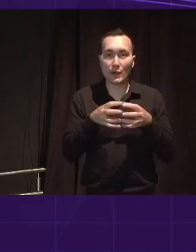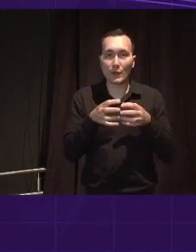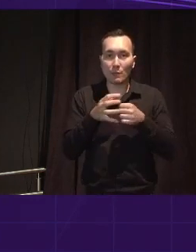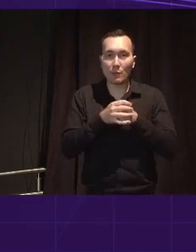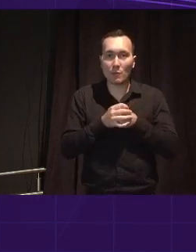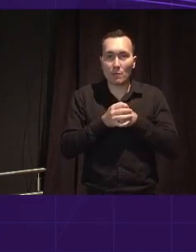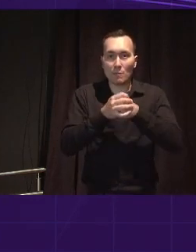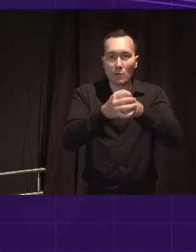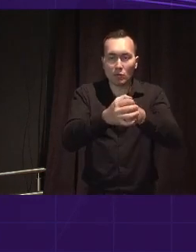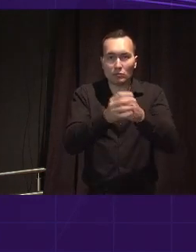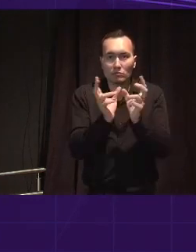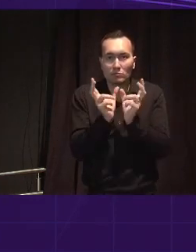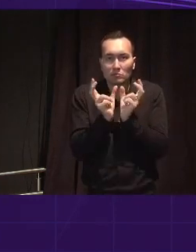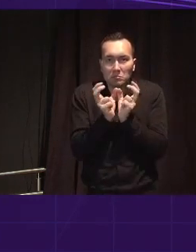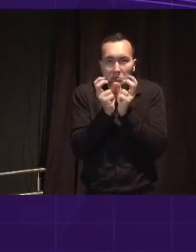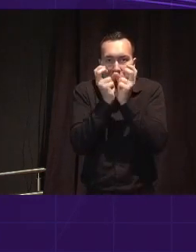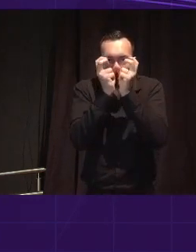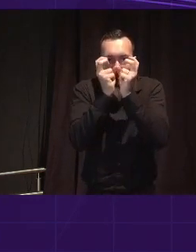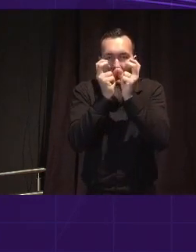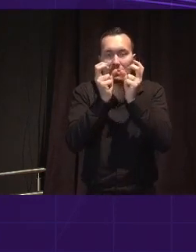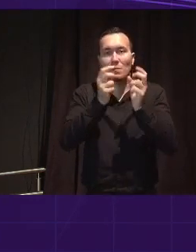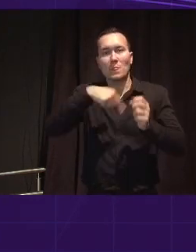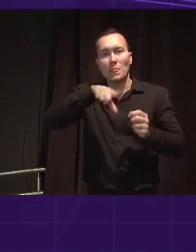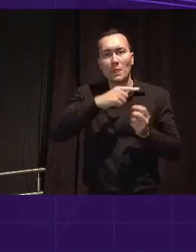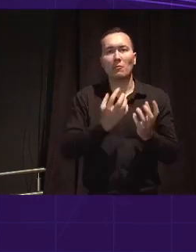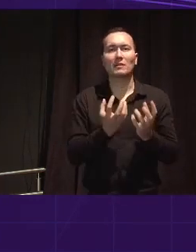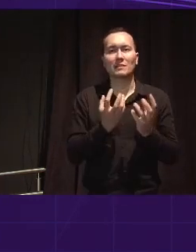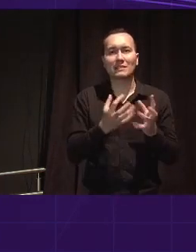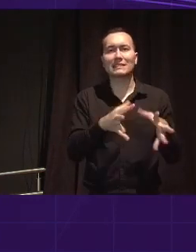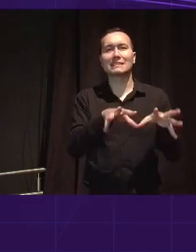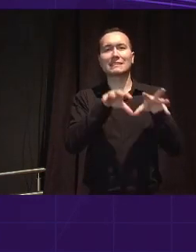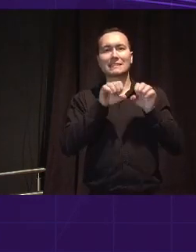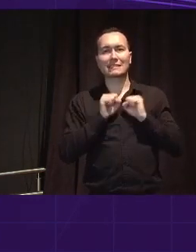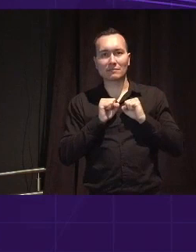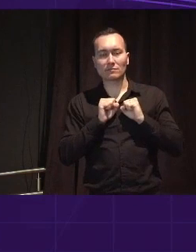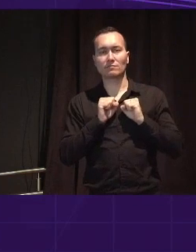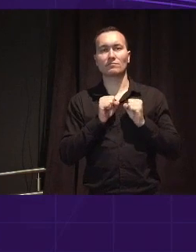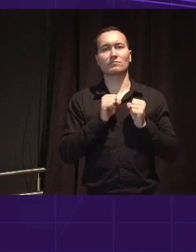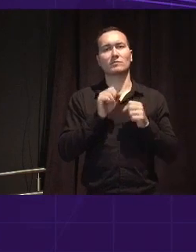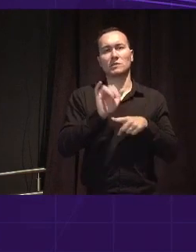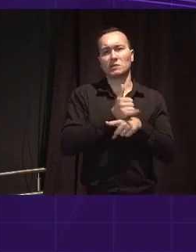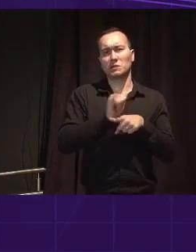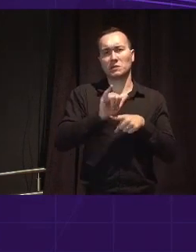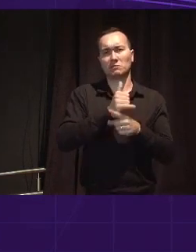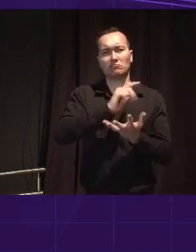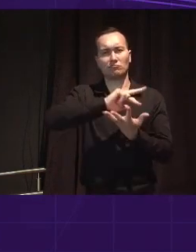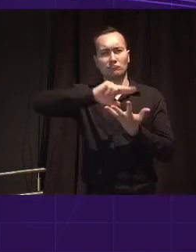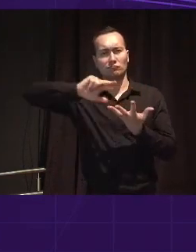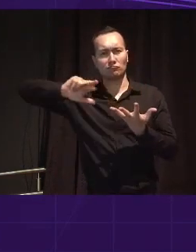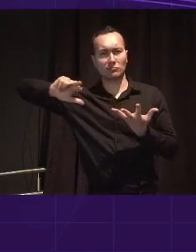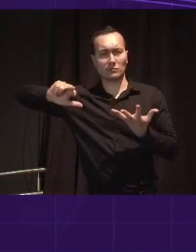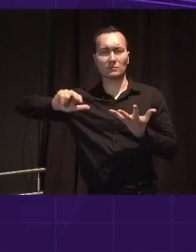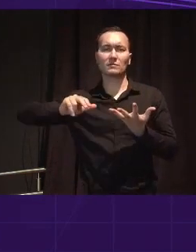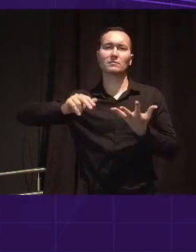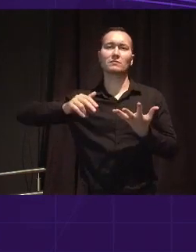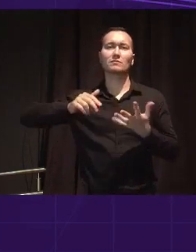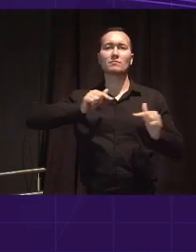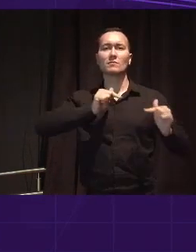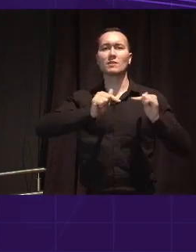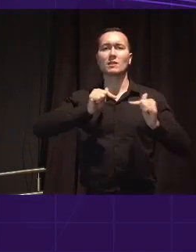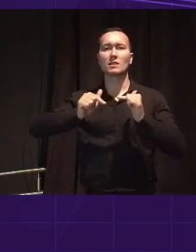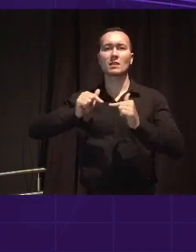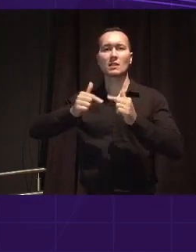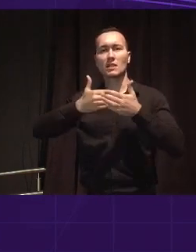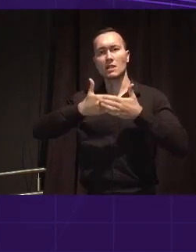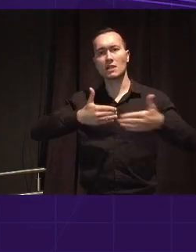tem aprendizados muito fortes agora na estratégia de negócio, né? Como é que a gente vai trabalhar, como é que a gente